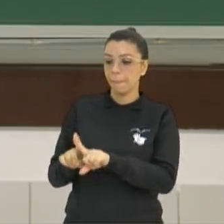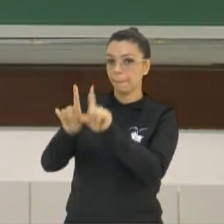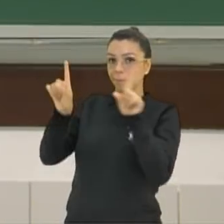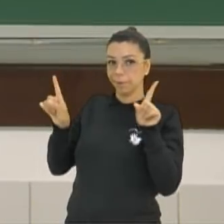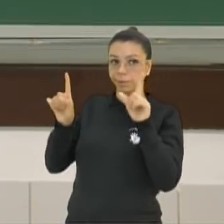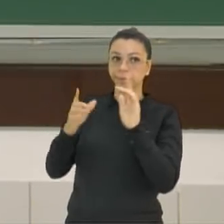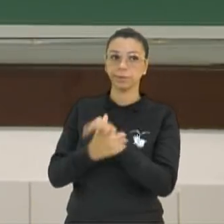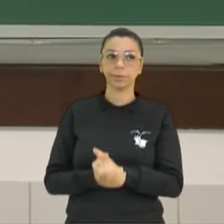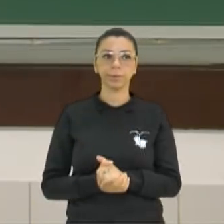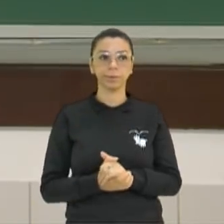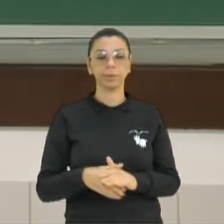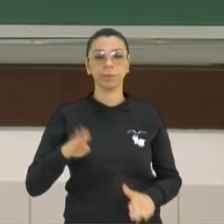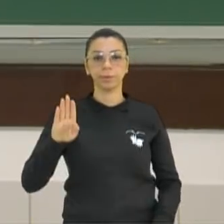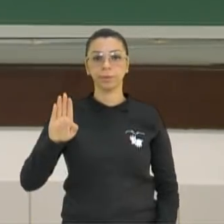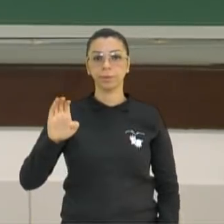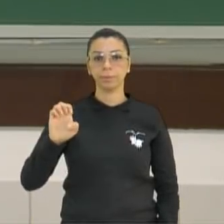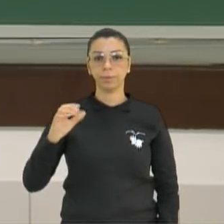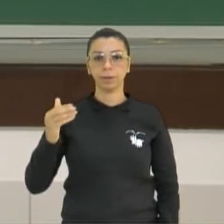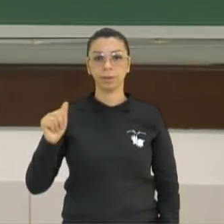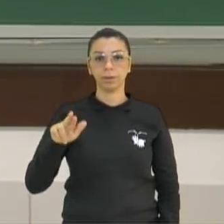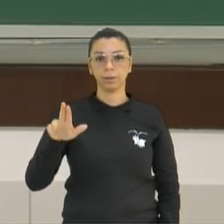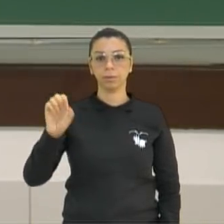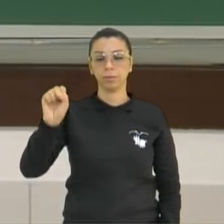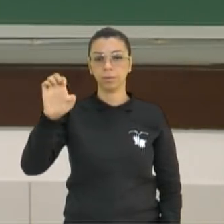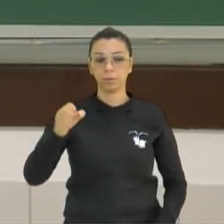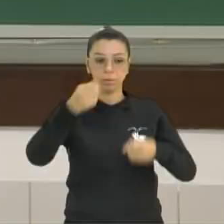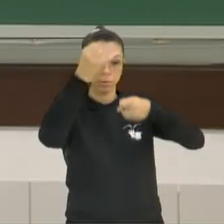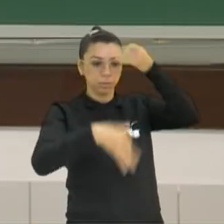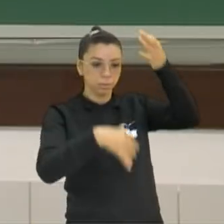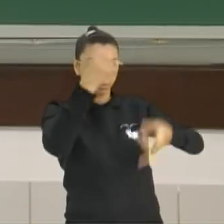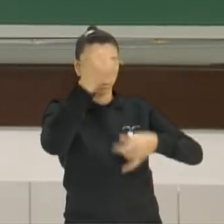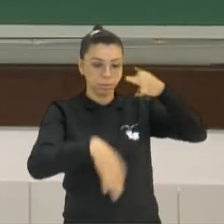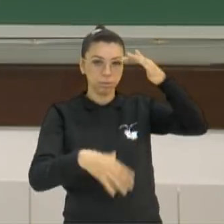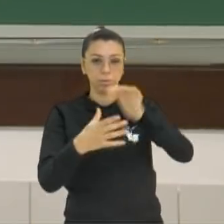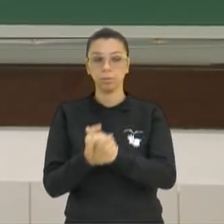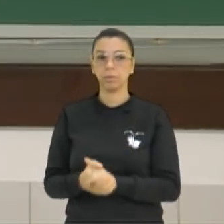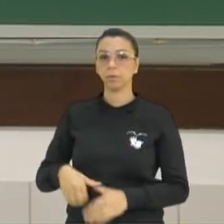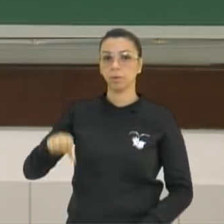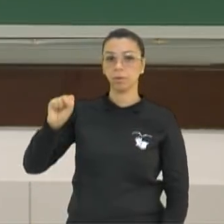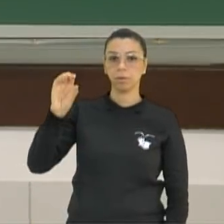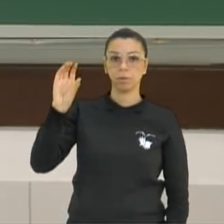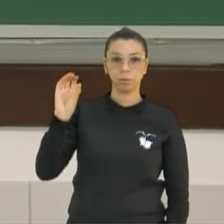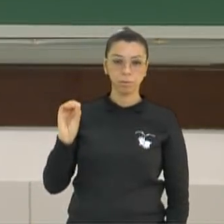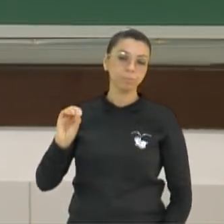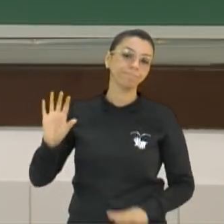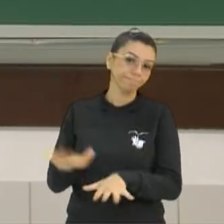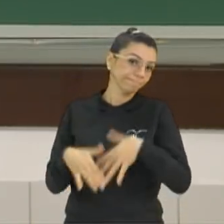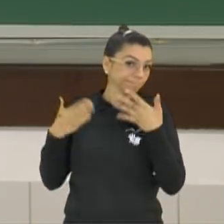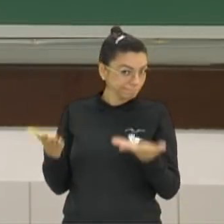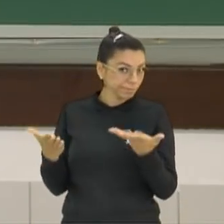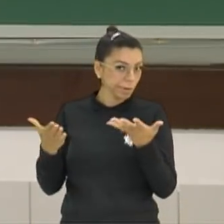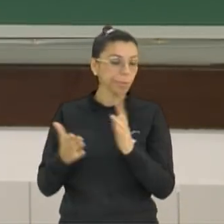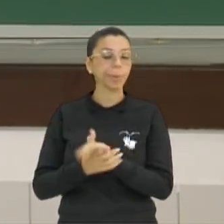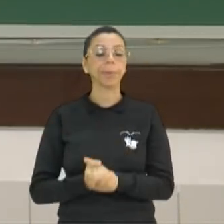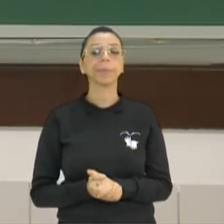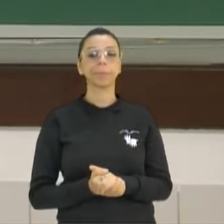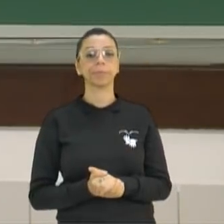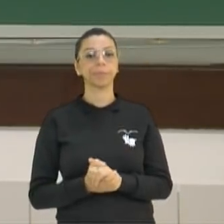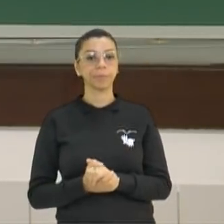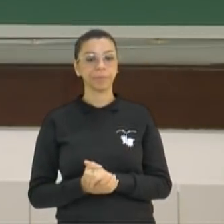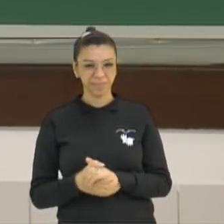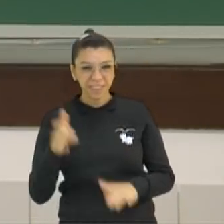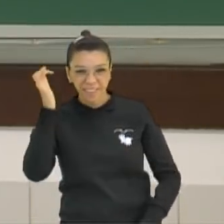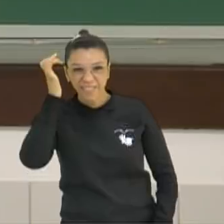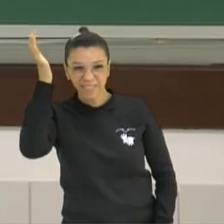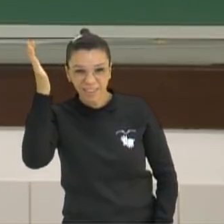mas, because, te dando uma explicação, e o so, então, beleza? Moleza, isso você